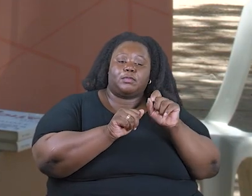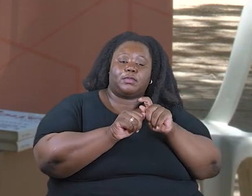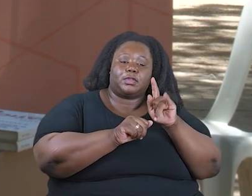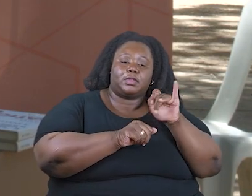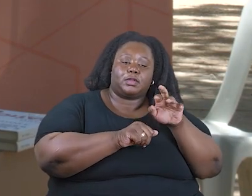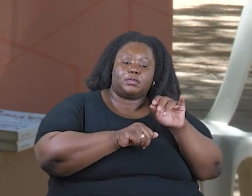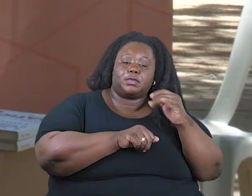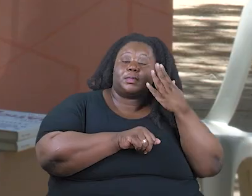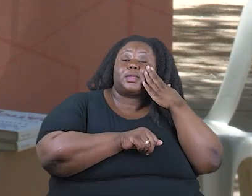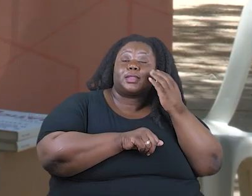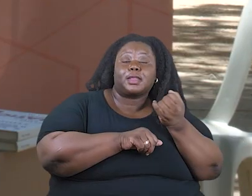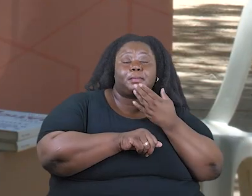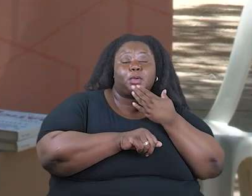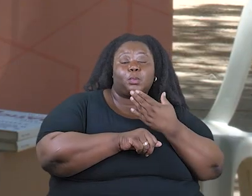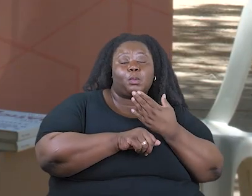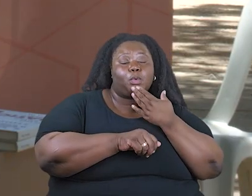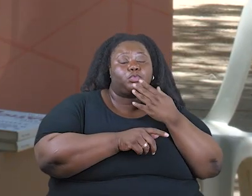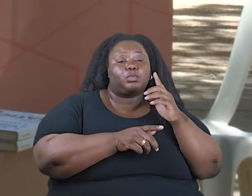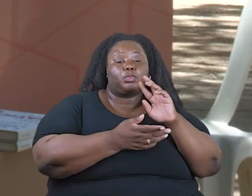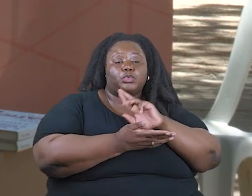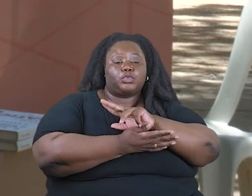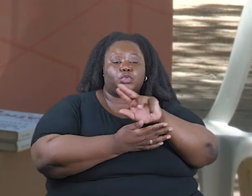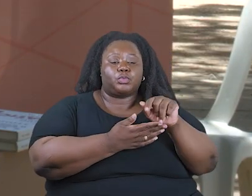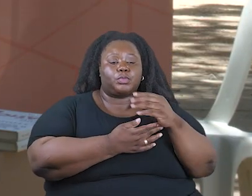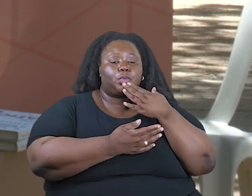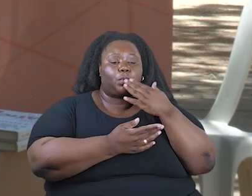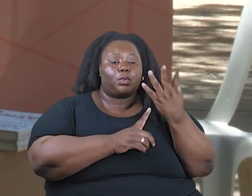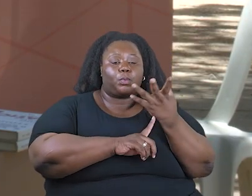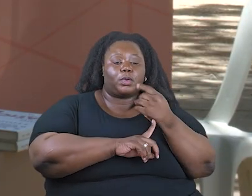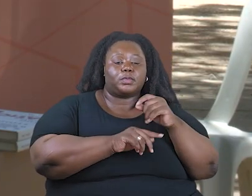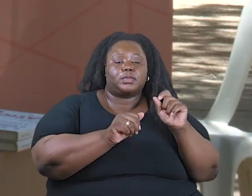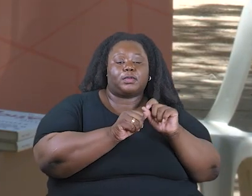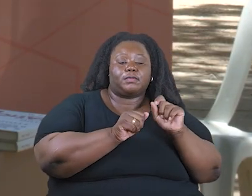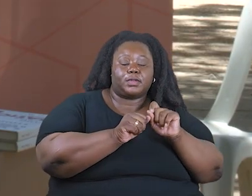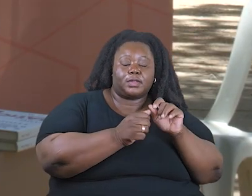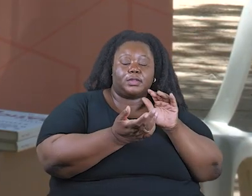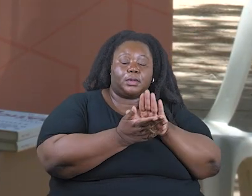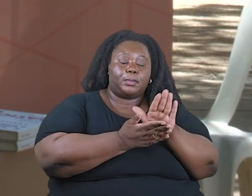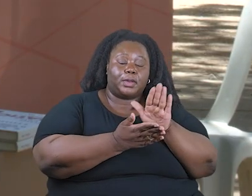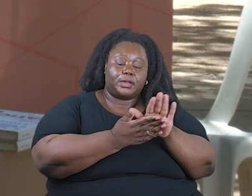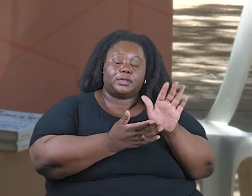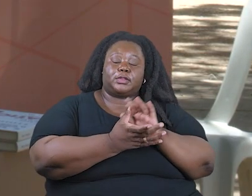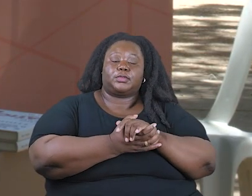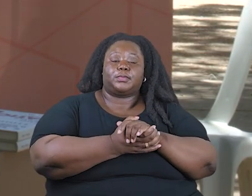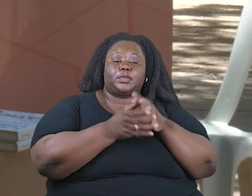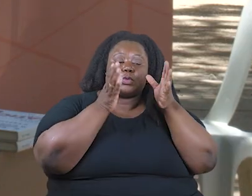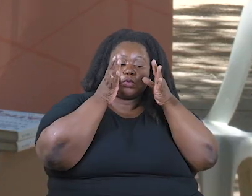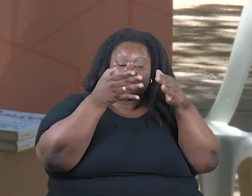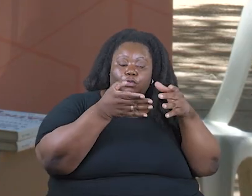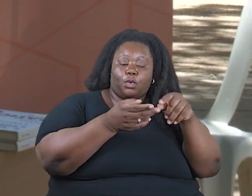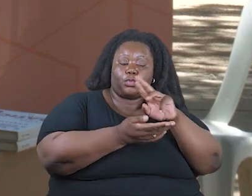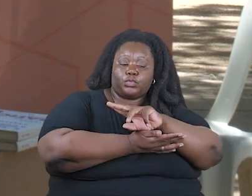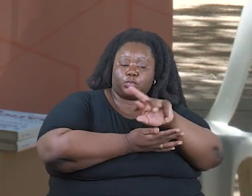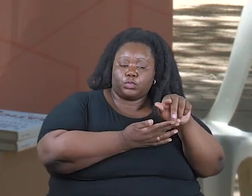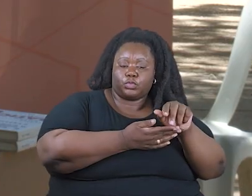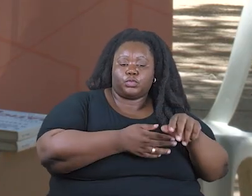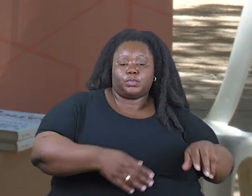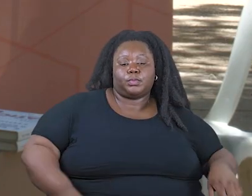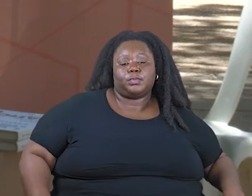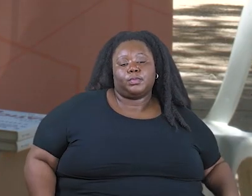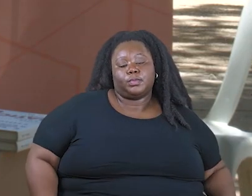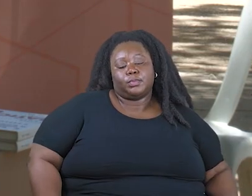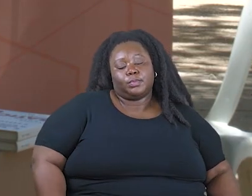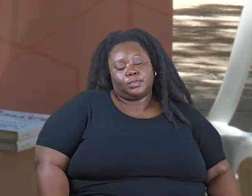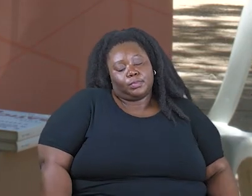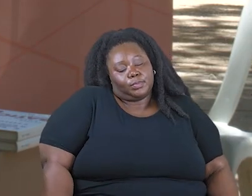um inventário, né, para saber que tipos de obra os artistas brasileiros produziram, né, nesse sentido também.